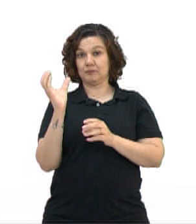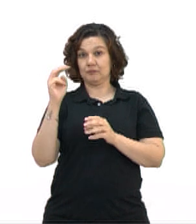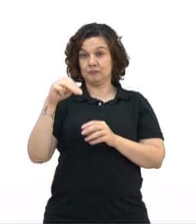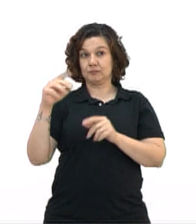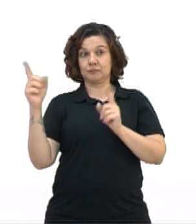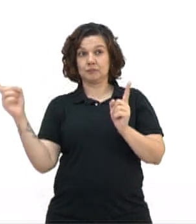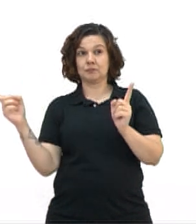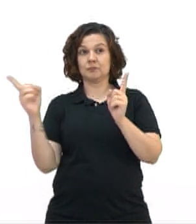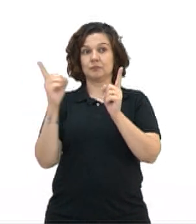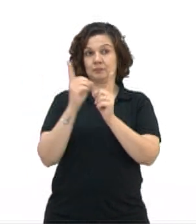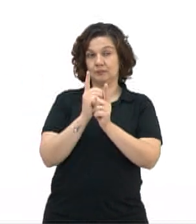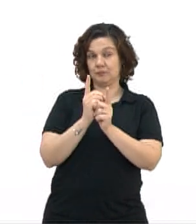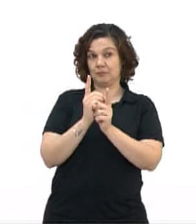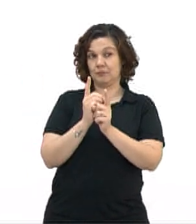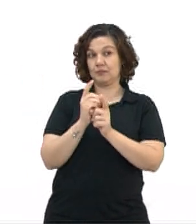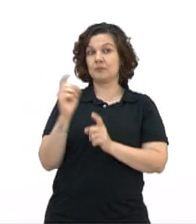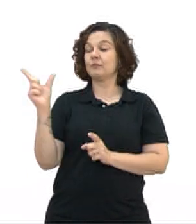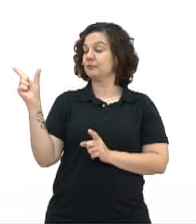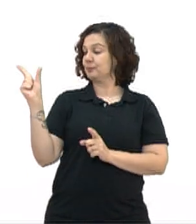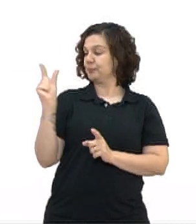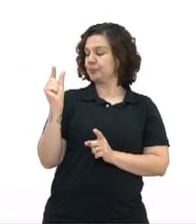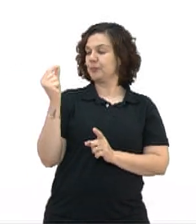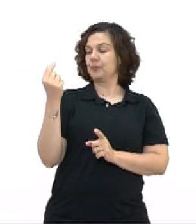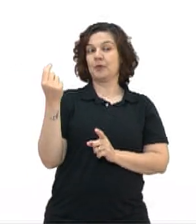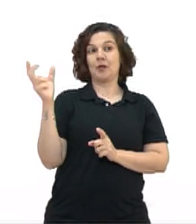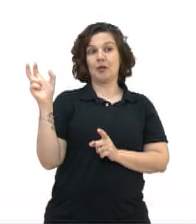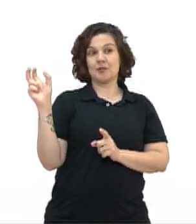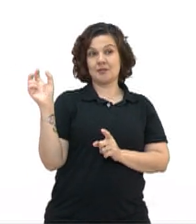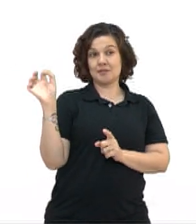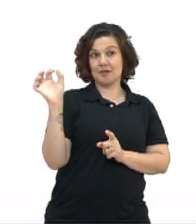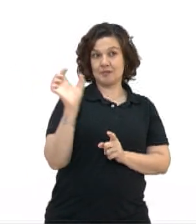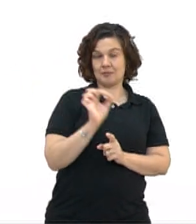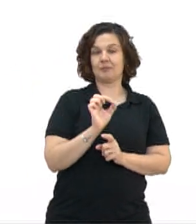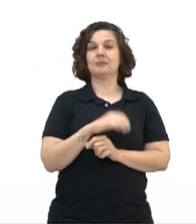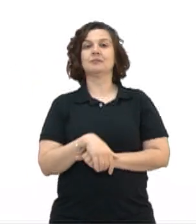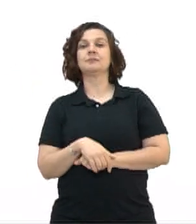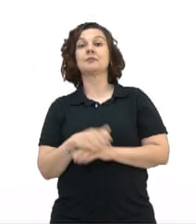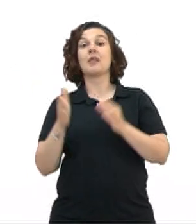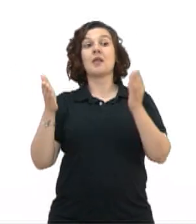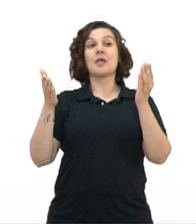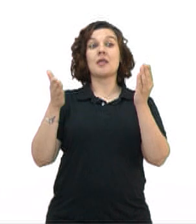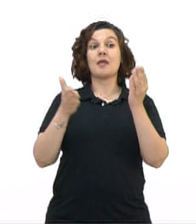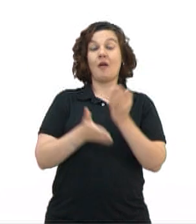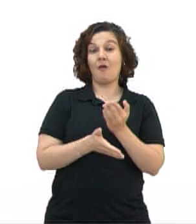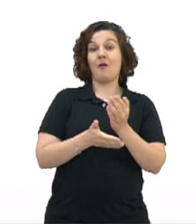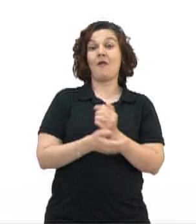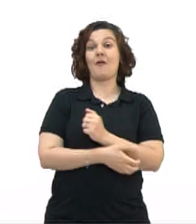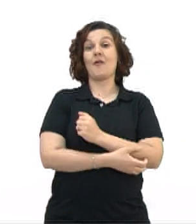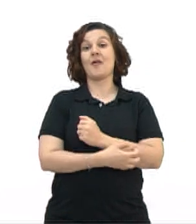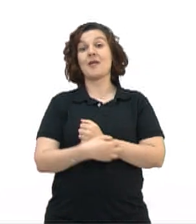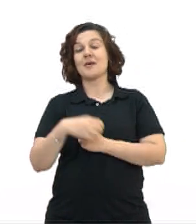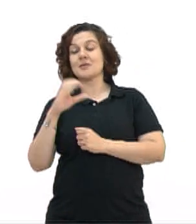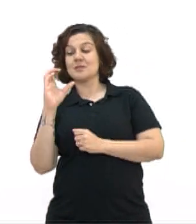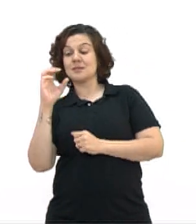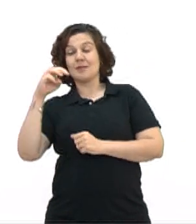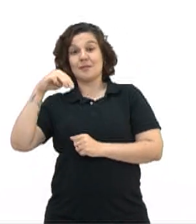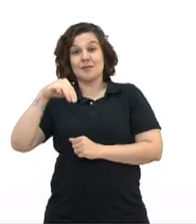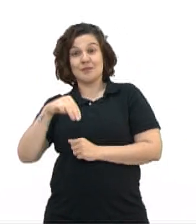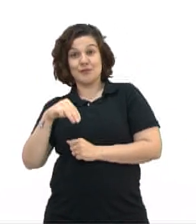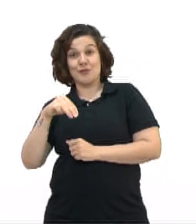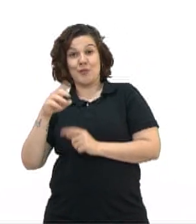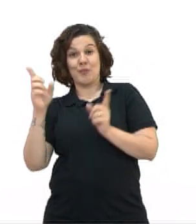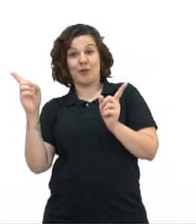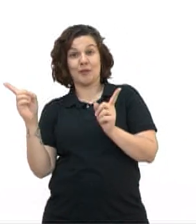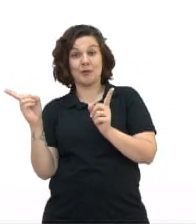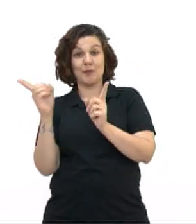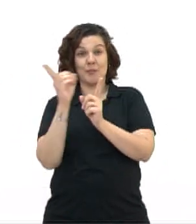centímetros e vai para metros, 2 zeros desaparecem. E agora, quando o número está em centímetros e